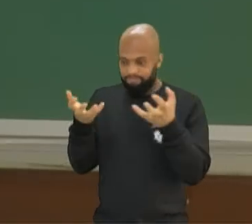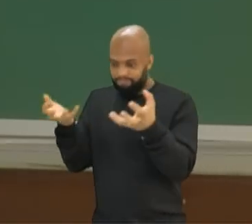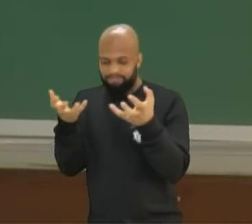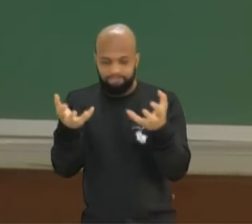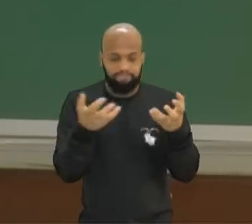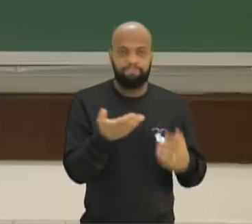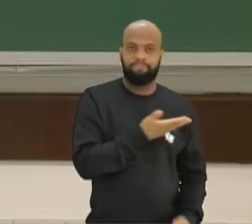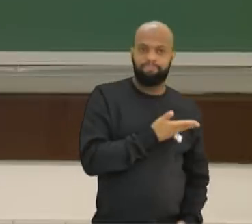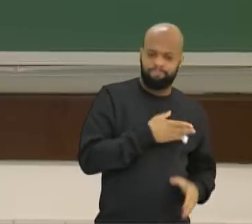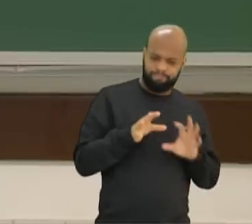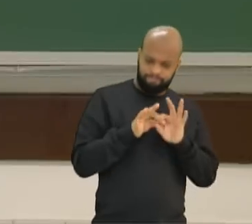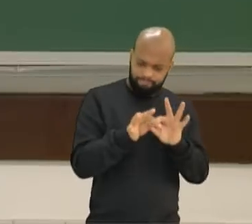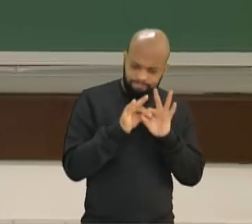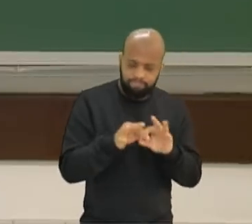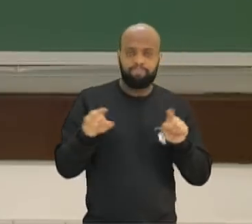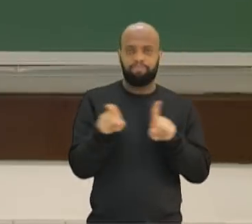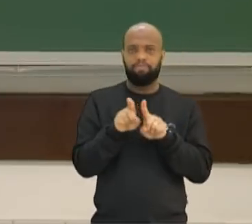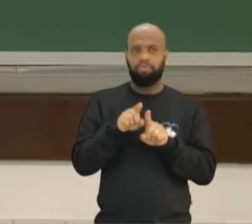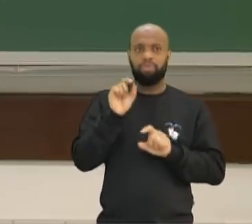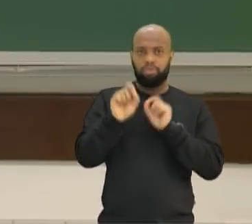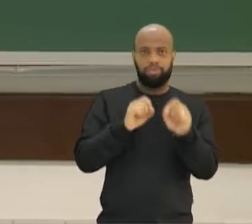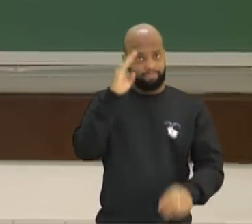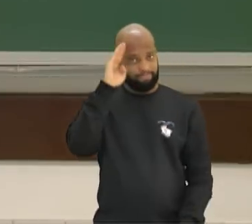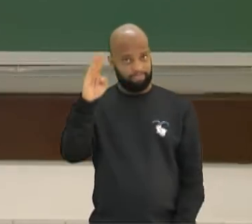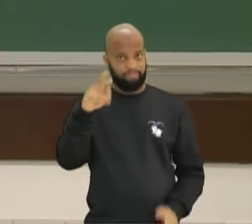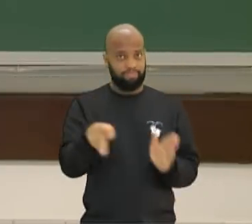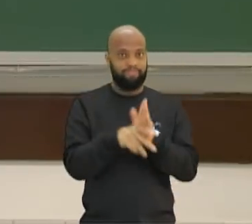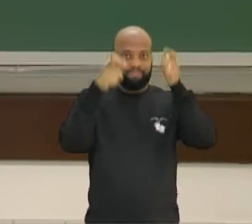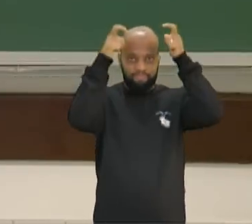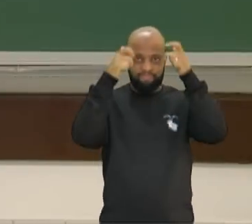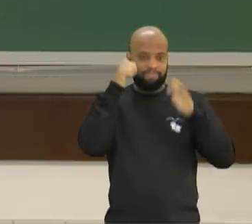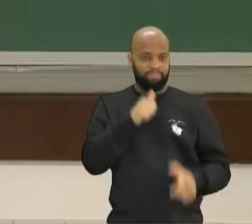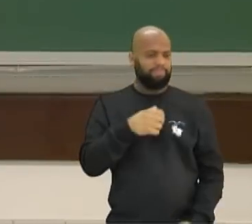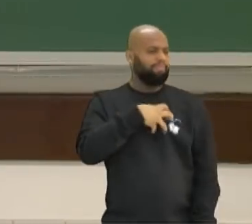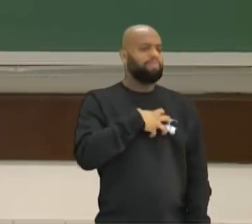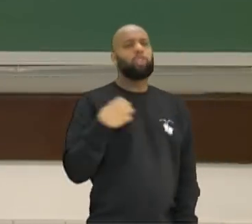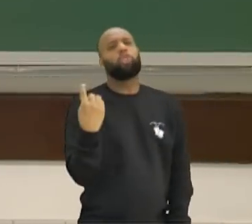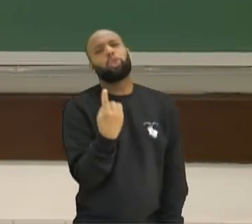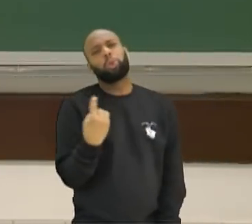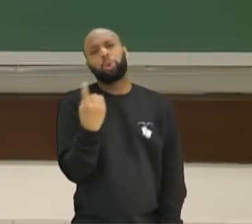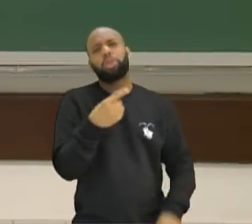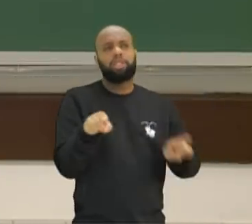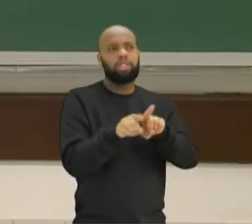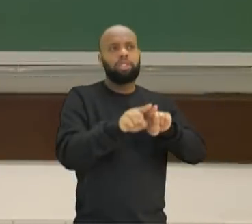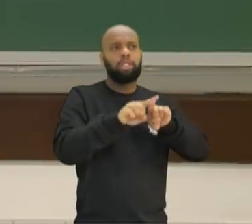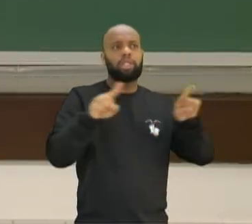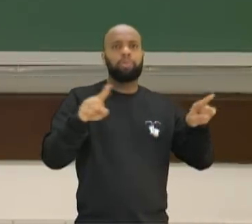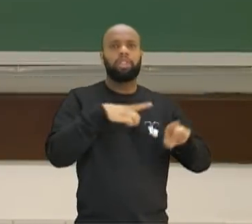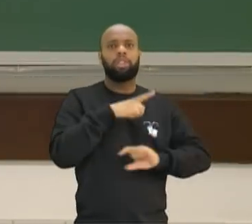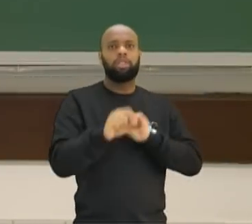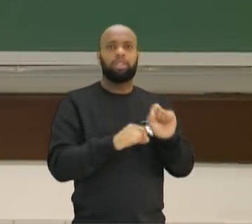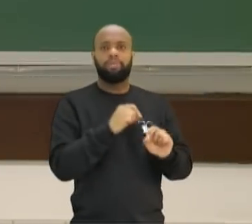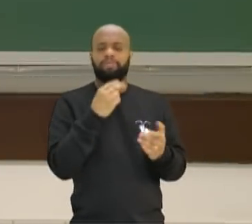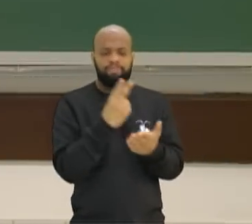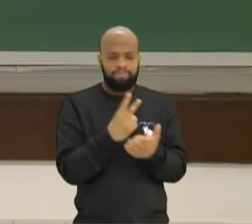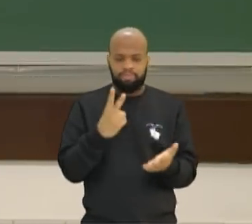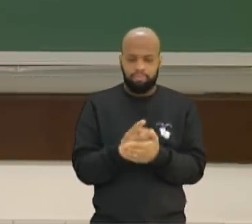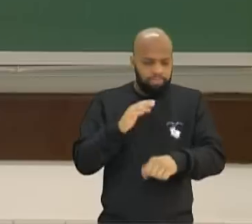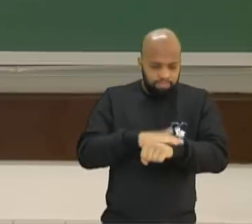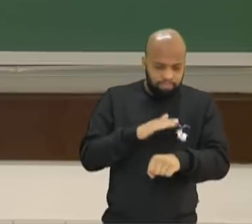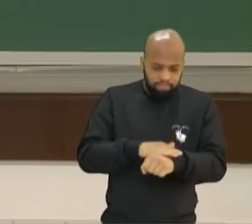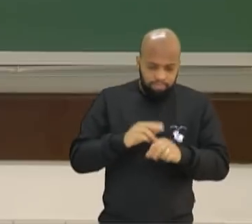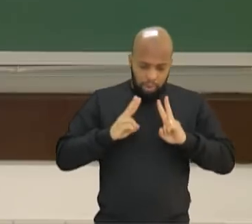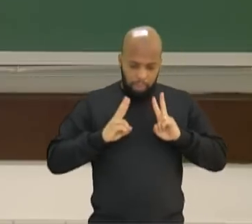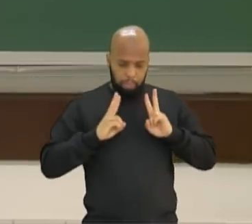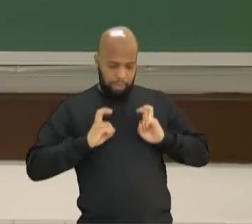da amizade, depois, principalmente a princesa se sentir sozinha, mas ao mesmo tempo ela perceber